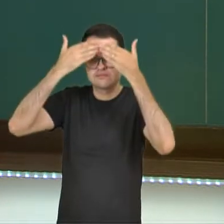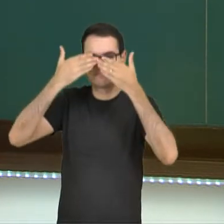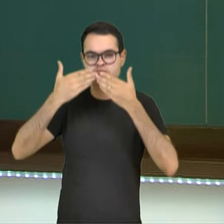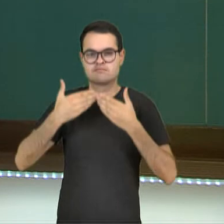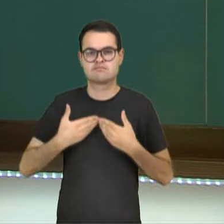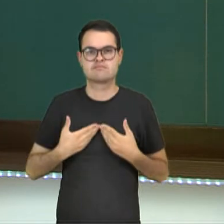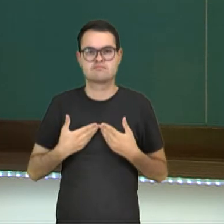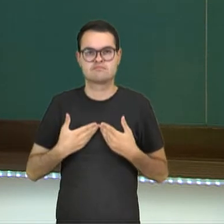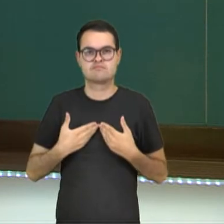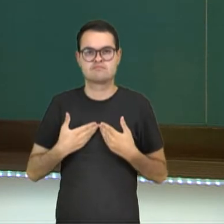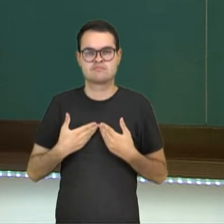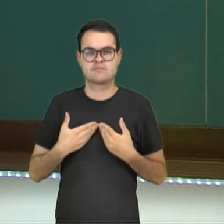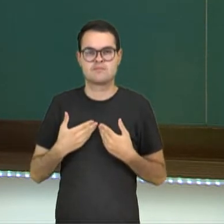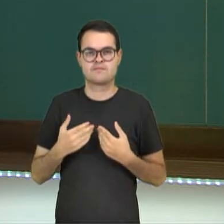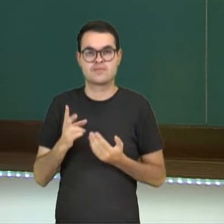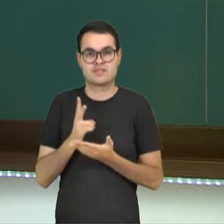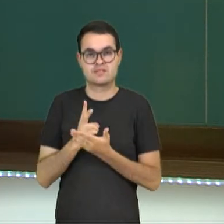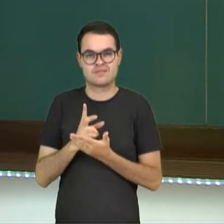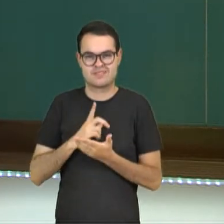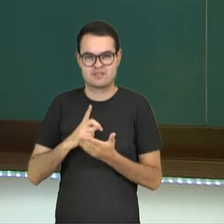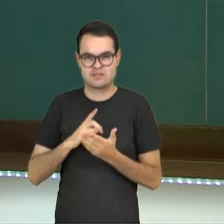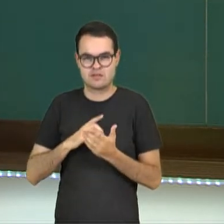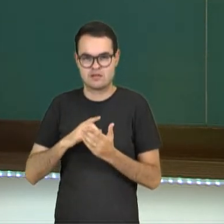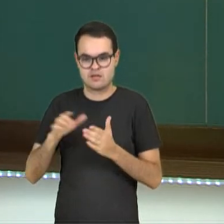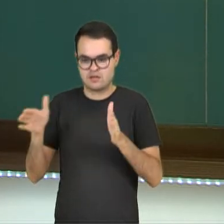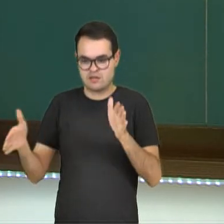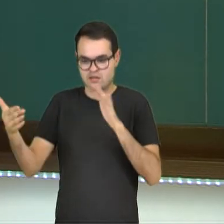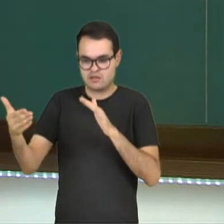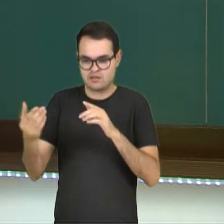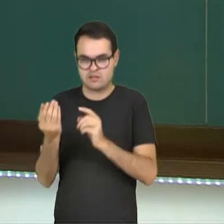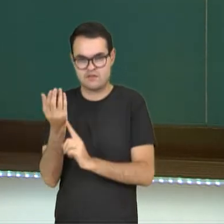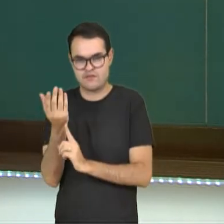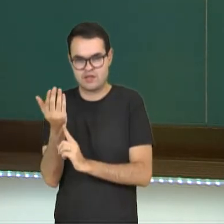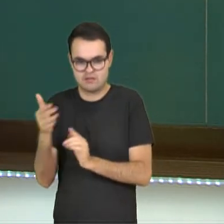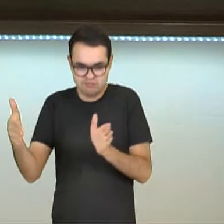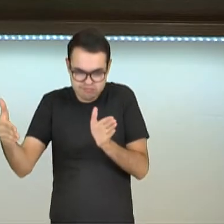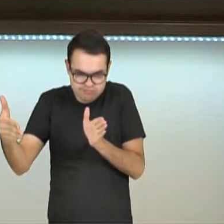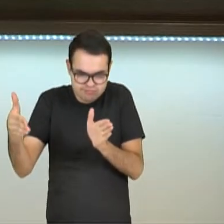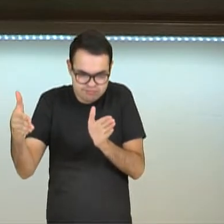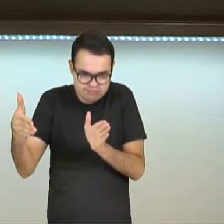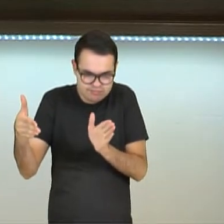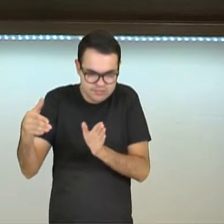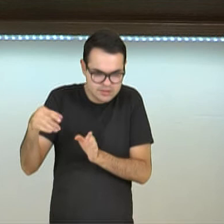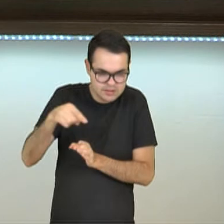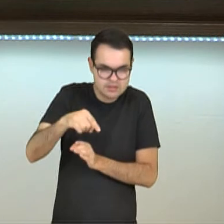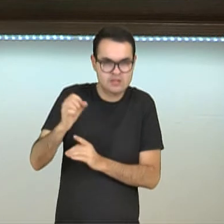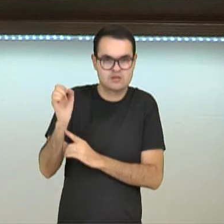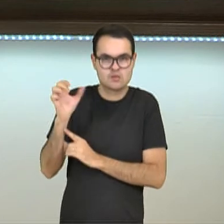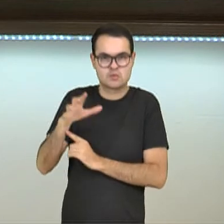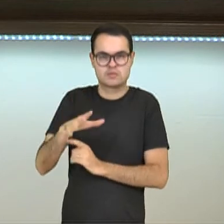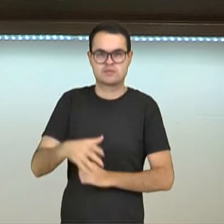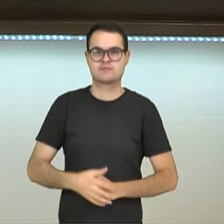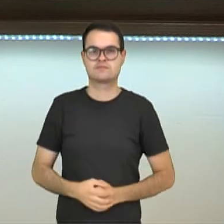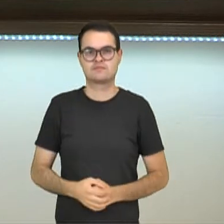realçar suas obras, e ele trabalhava a caixinha de luz lá com a vela invertida. Então,